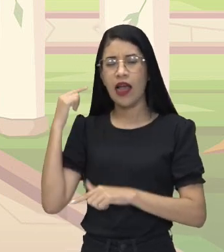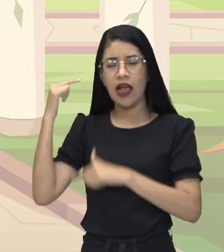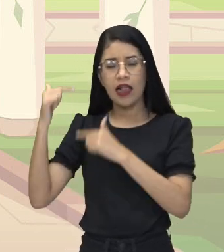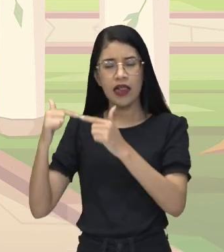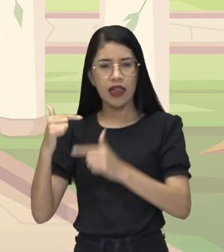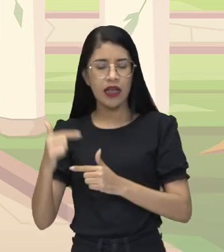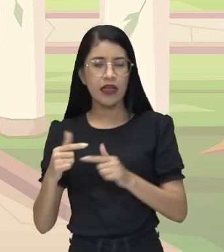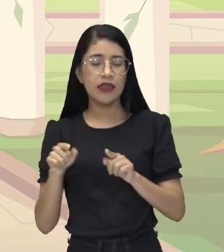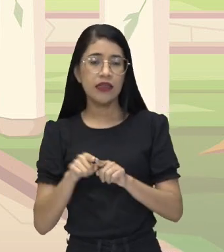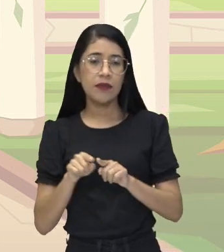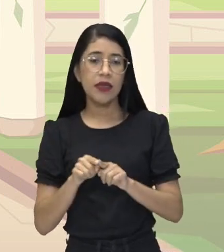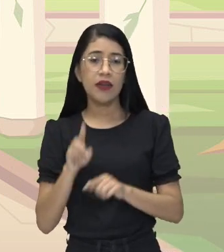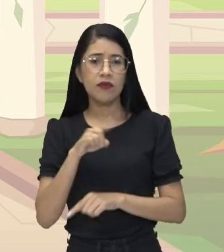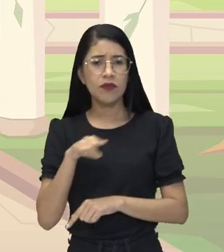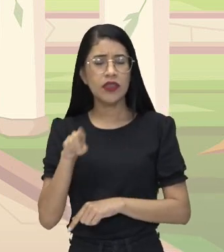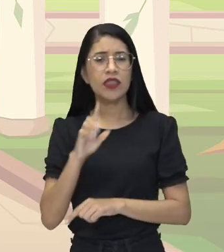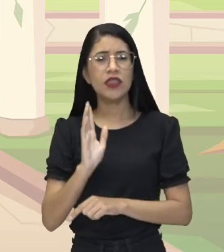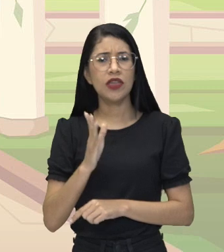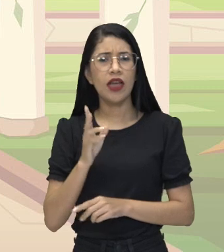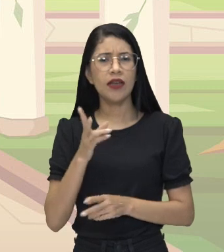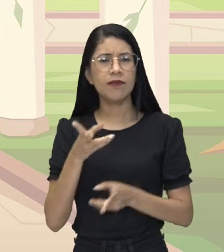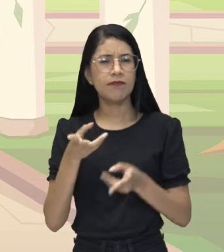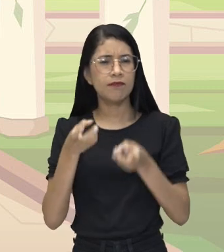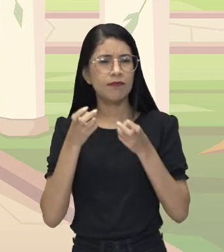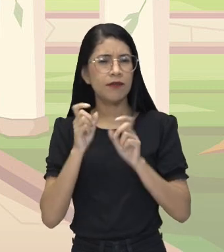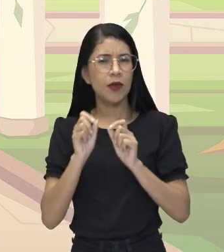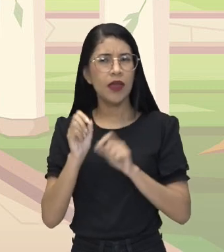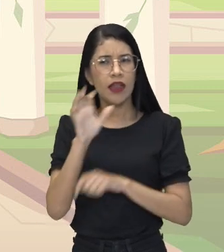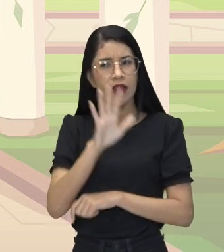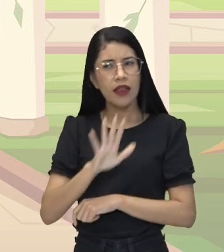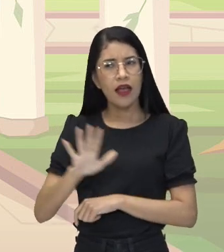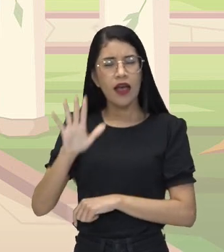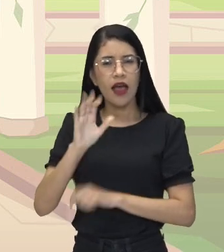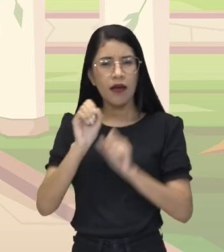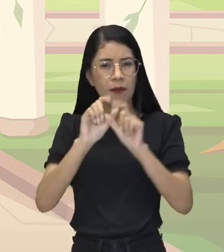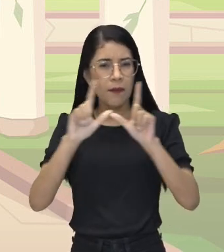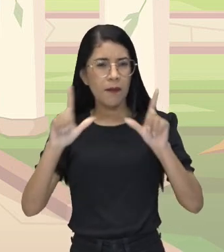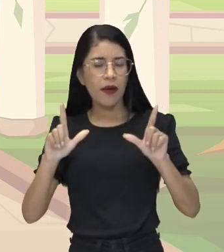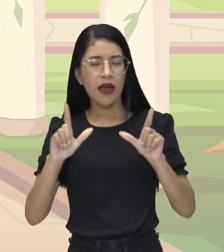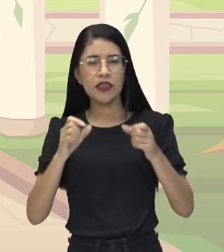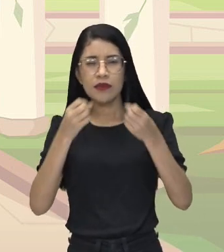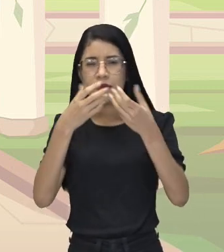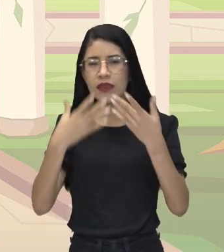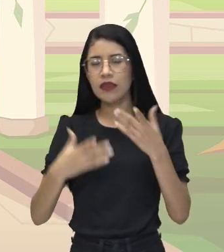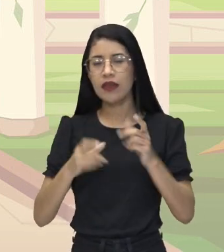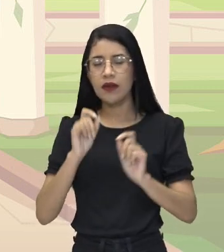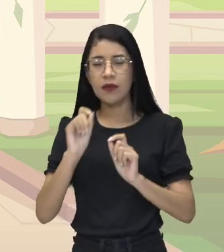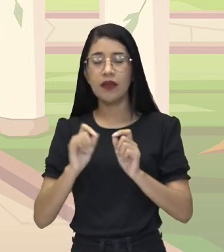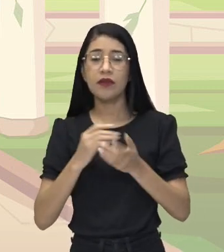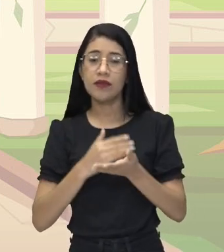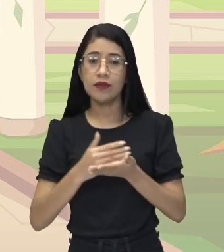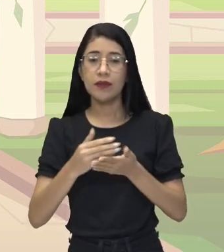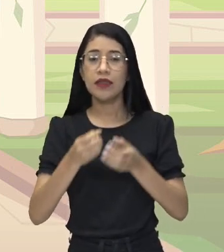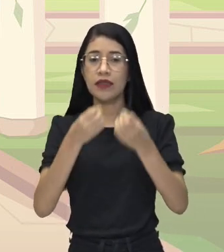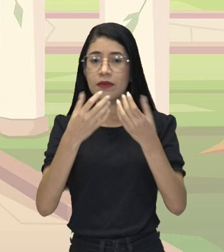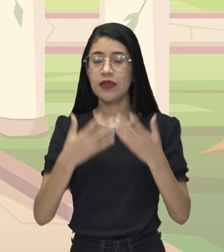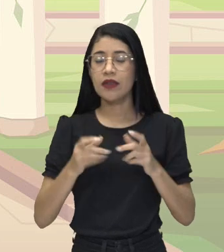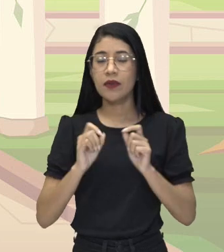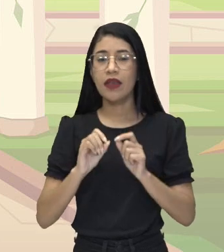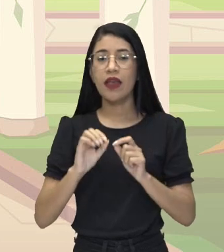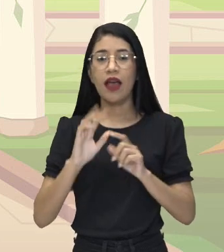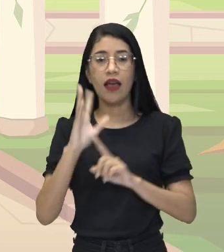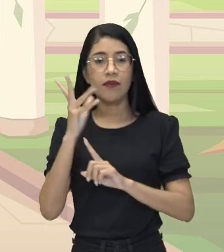e aqui vocês já devem ter, já sei o que é isso, o que nós vamos falar. Então, nós vamos iniciar a nossa aula com a arte